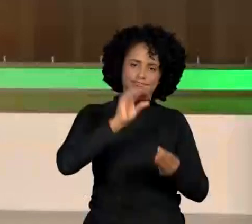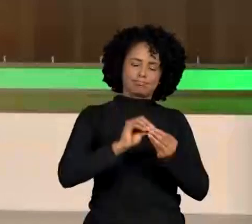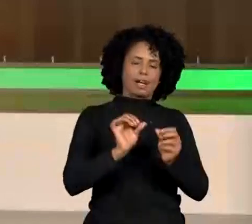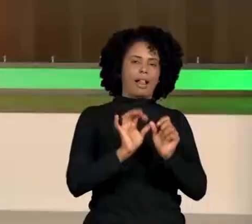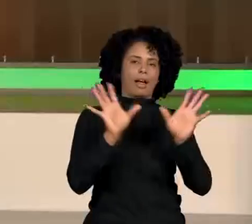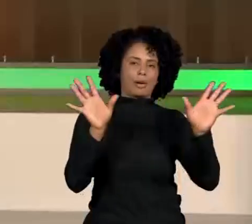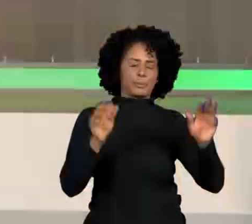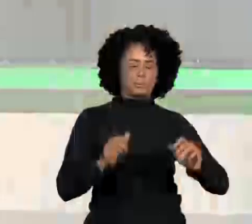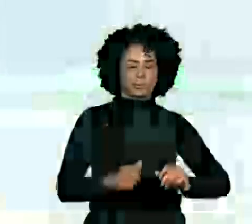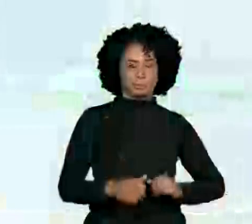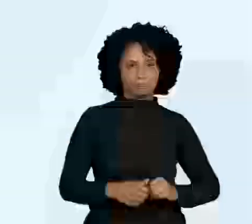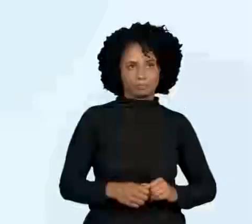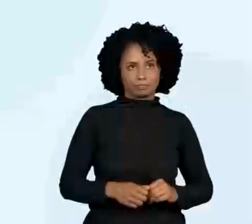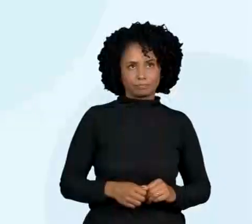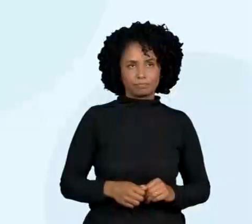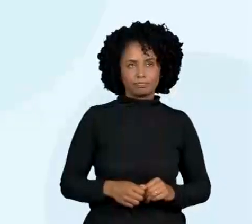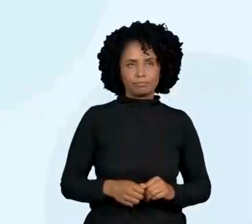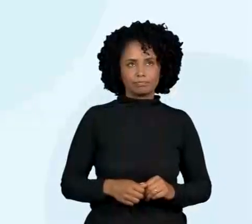pouquinho.